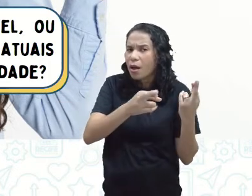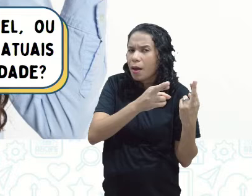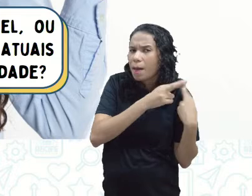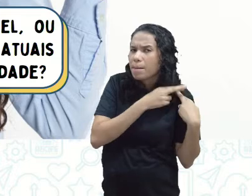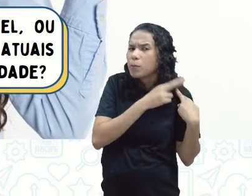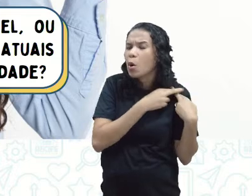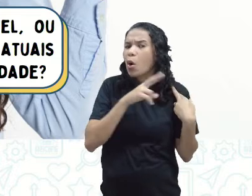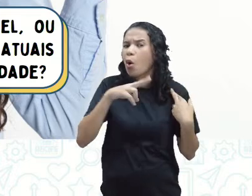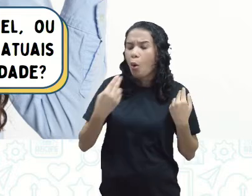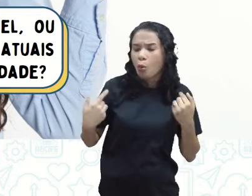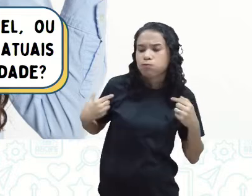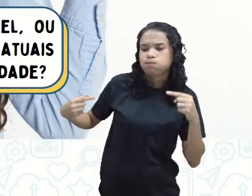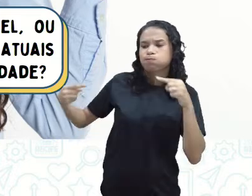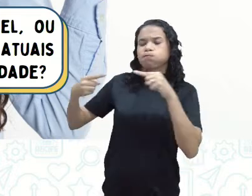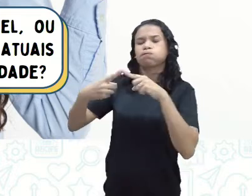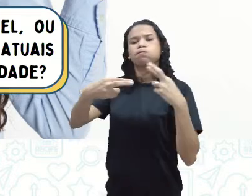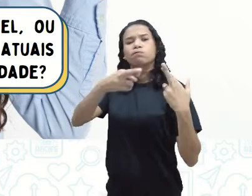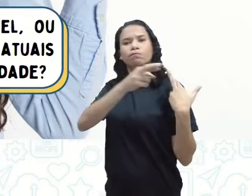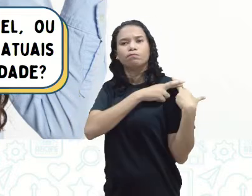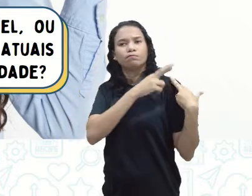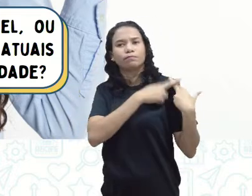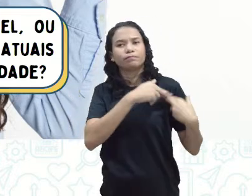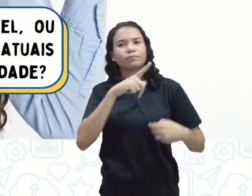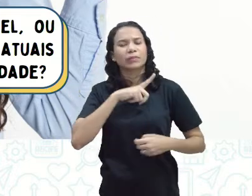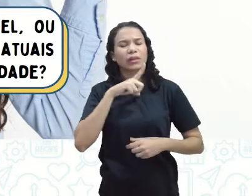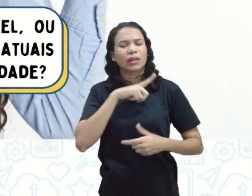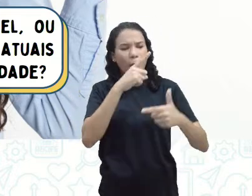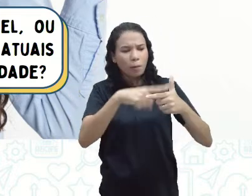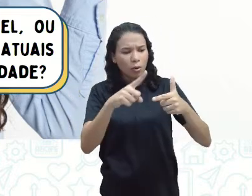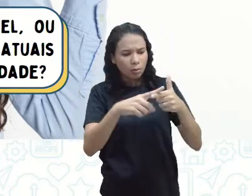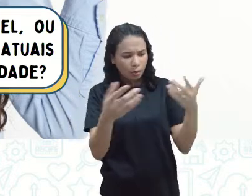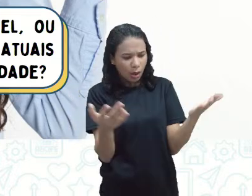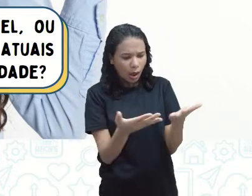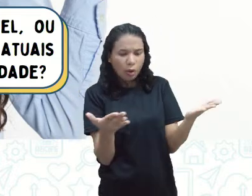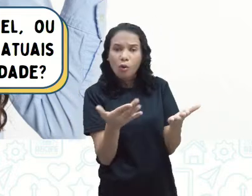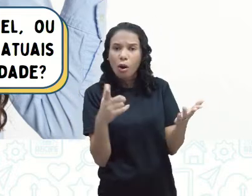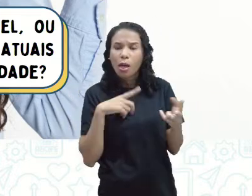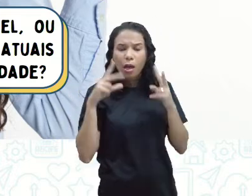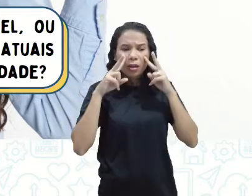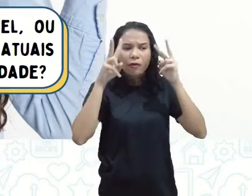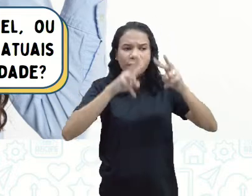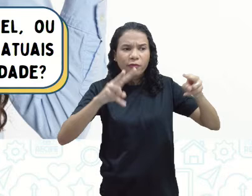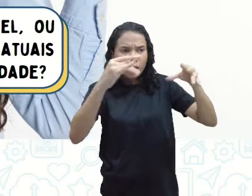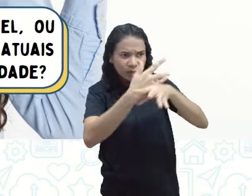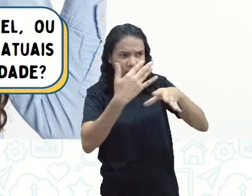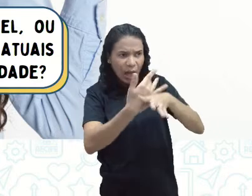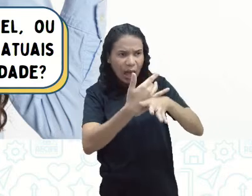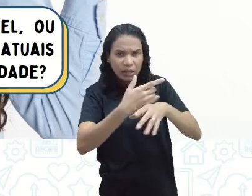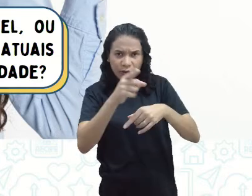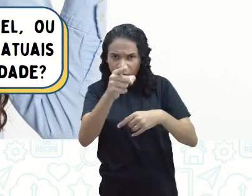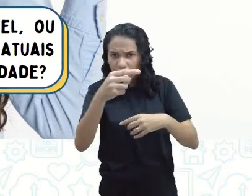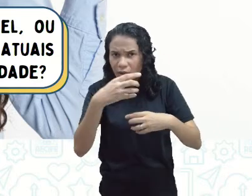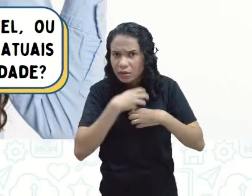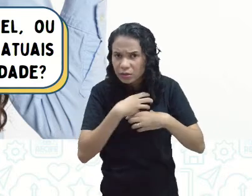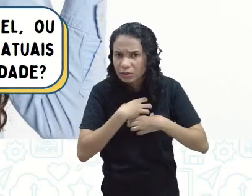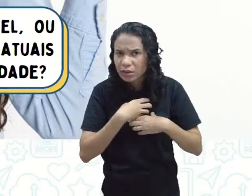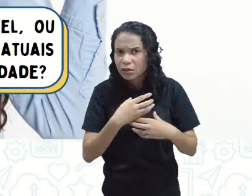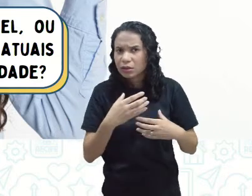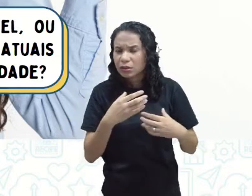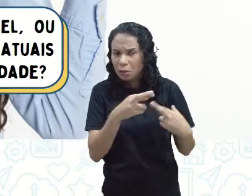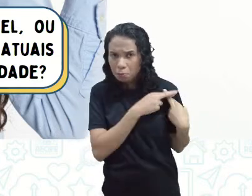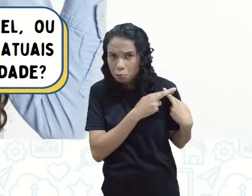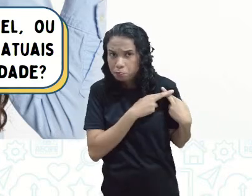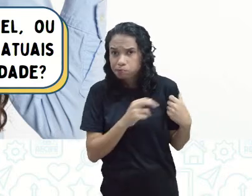ou corresponsável, né, pelos problemas atuais da sua cidade, do seu bairro ou